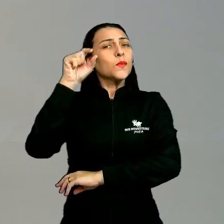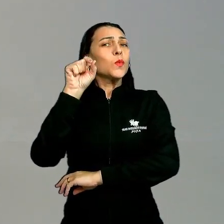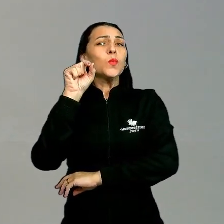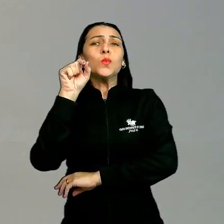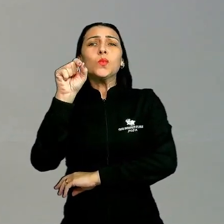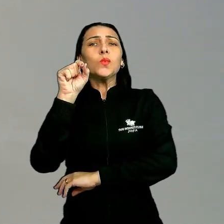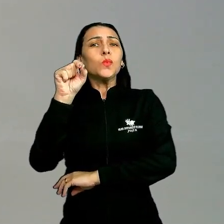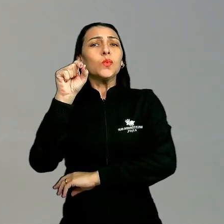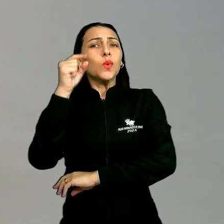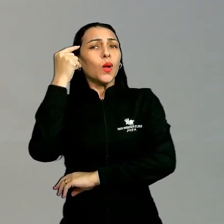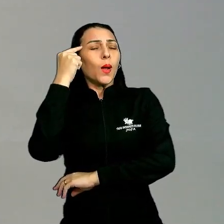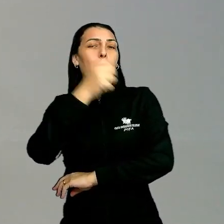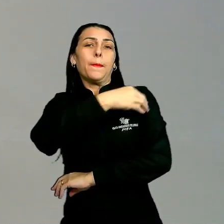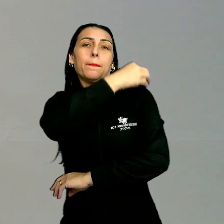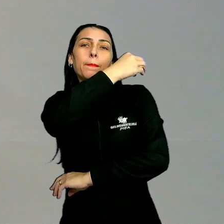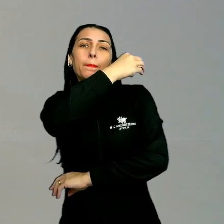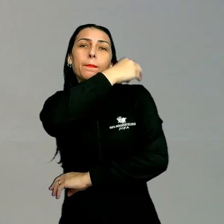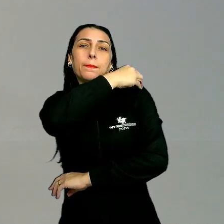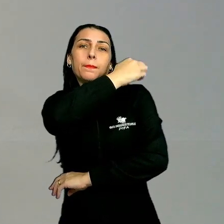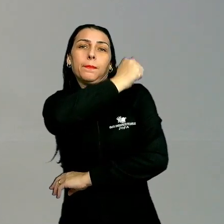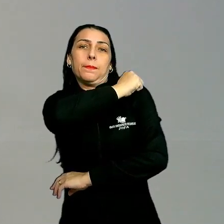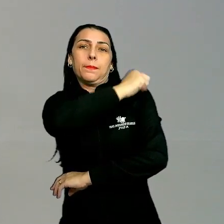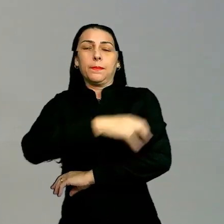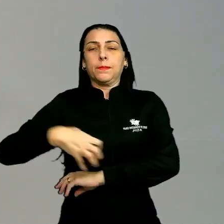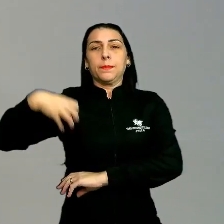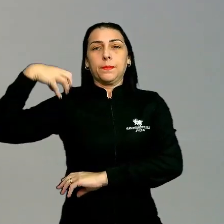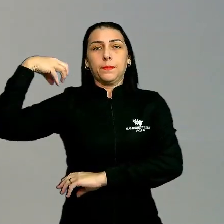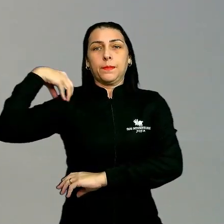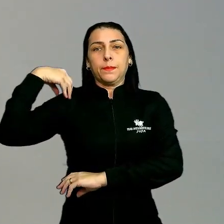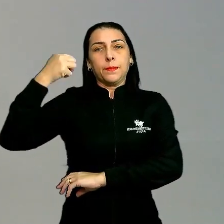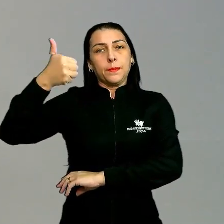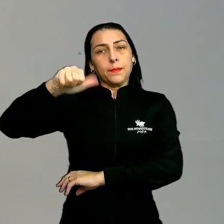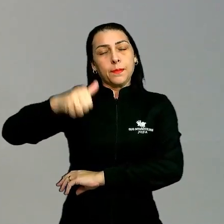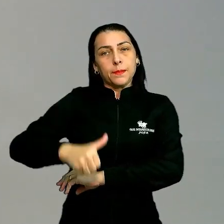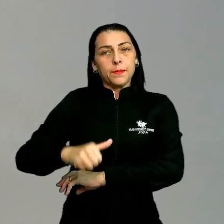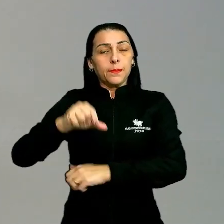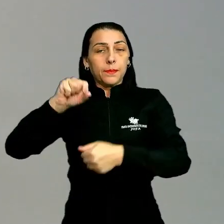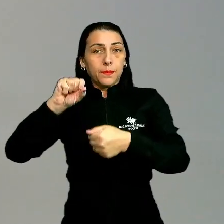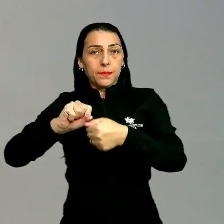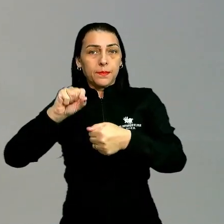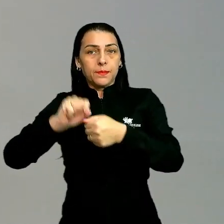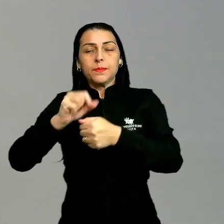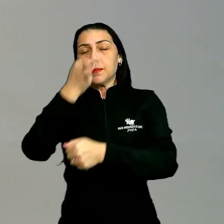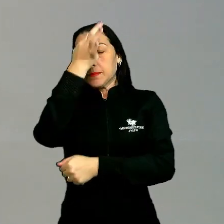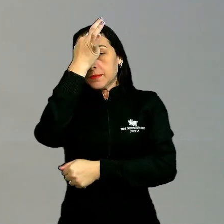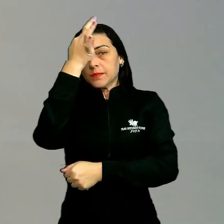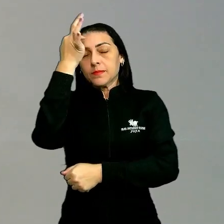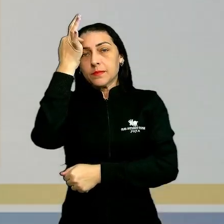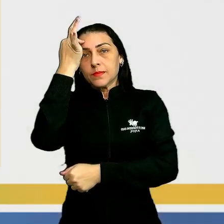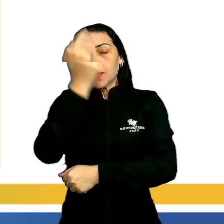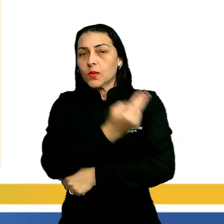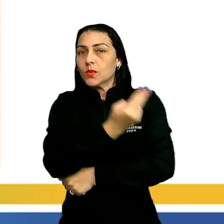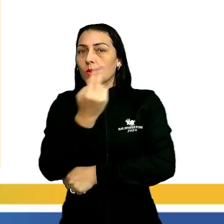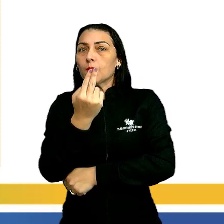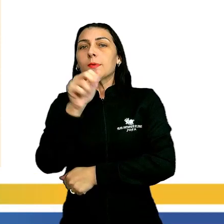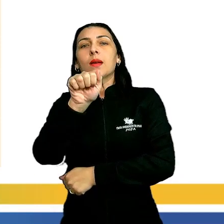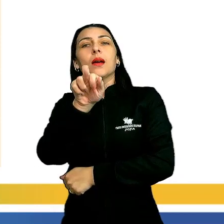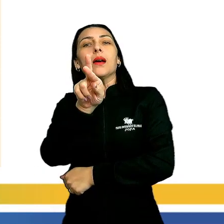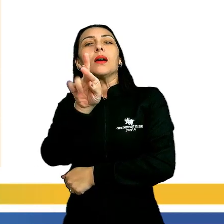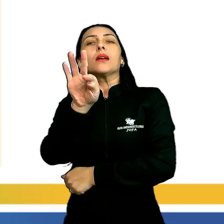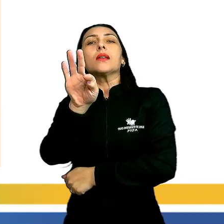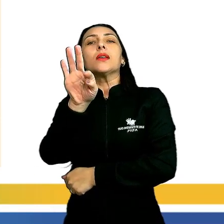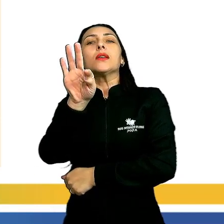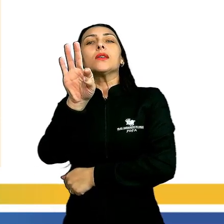seja, o pensamento aristotélico, a análise da realidade feita por esse grande filósofo chamado